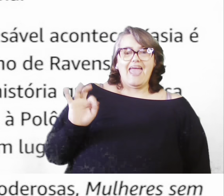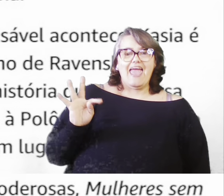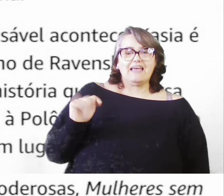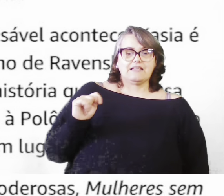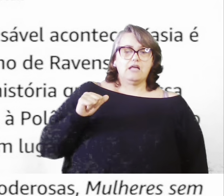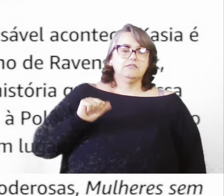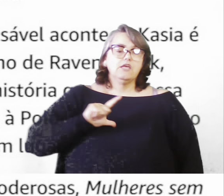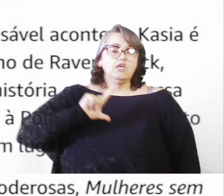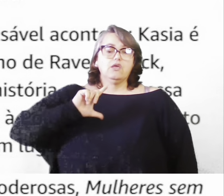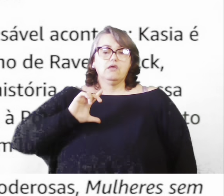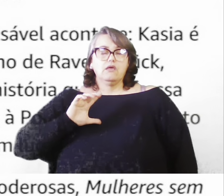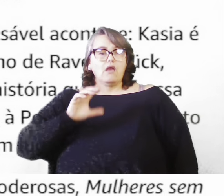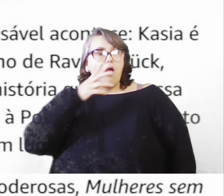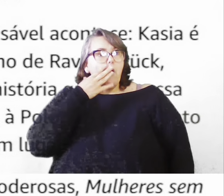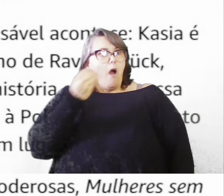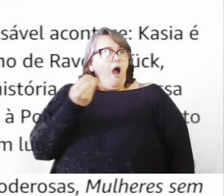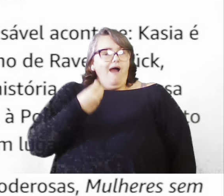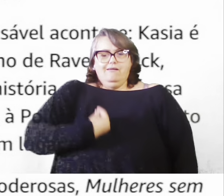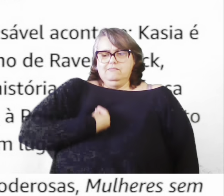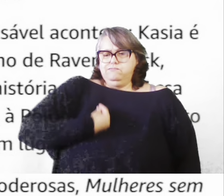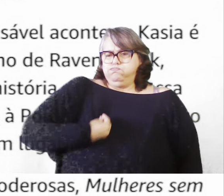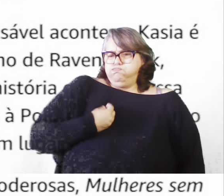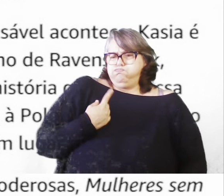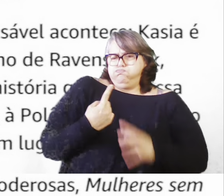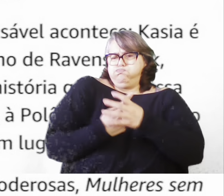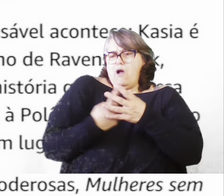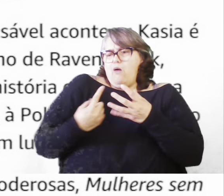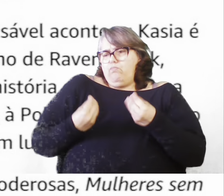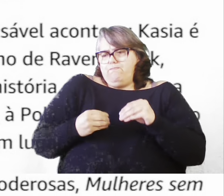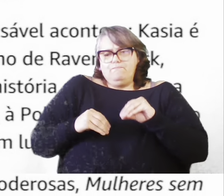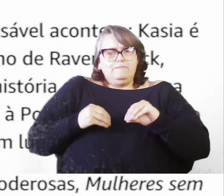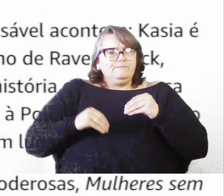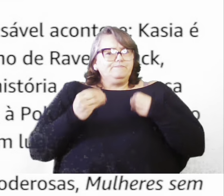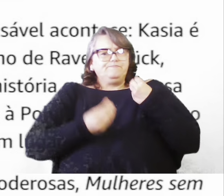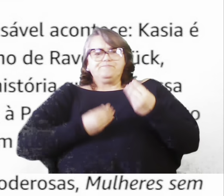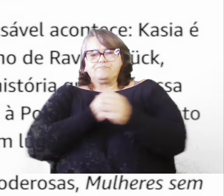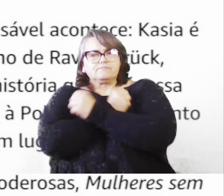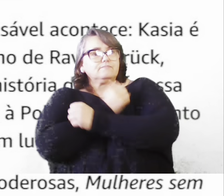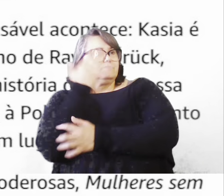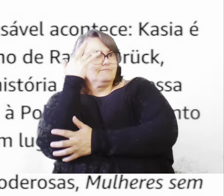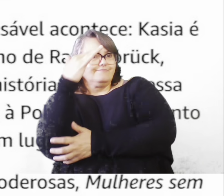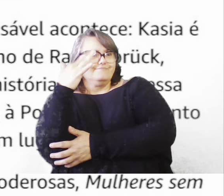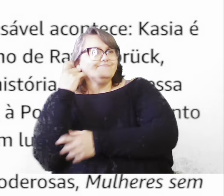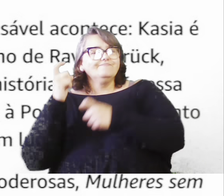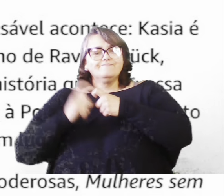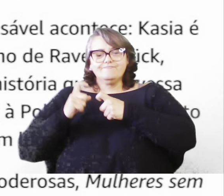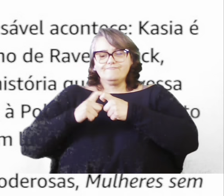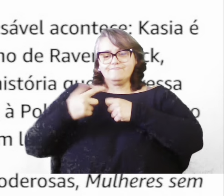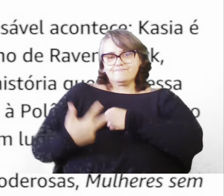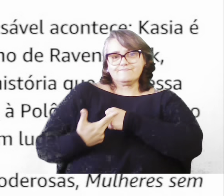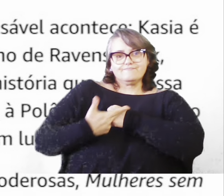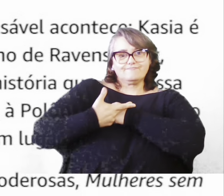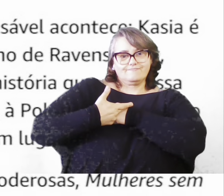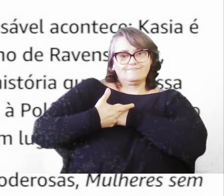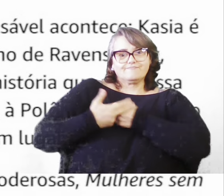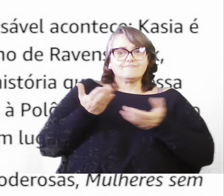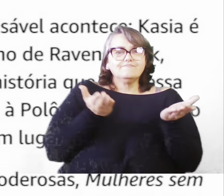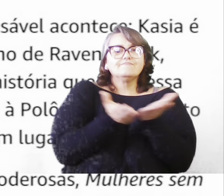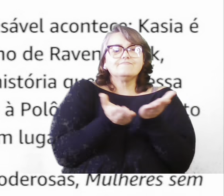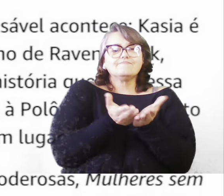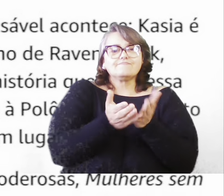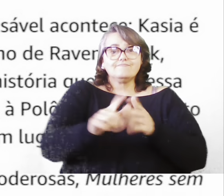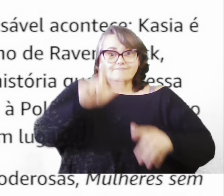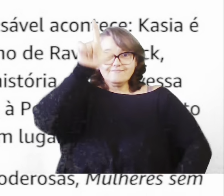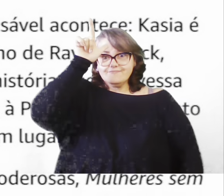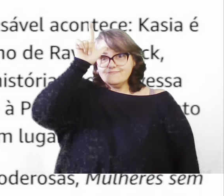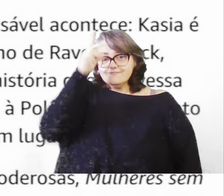ambiciosa Herta tem a oportunidade de se libertar de uma vida desoladora e abraçar o sonho de se tornar médica cirurgiã